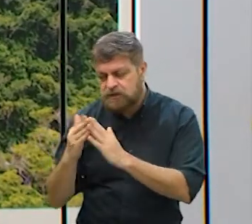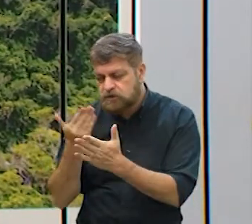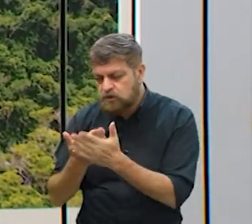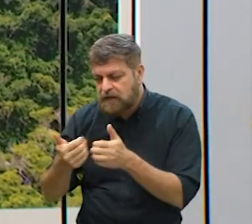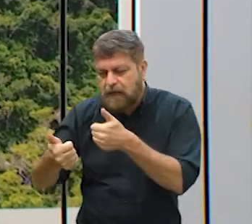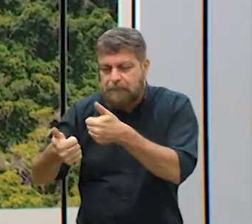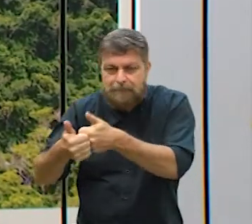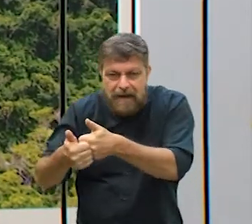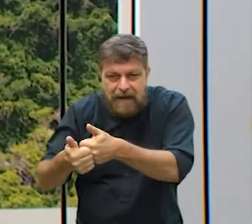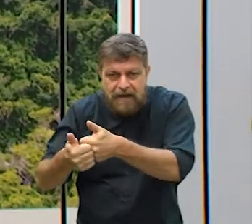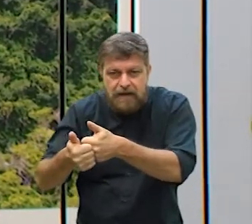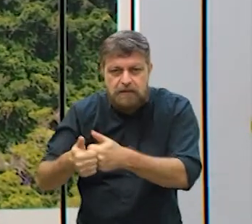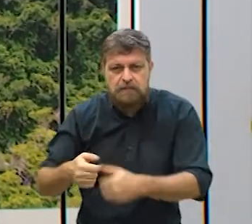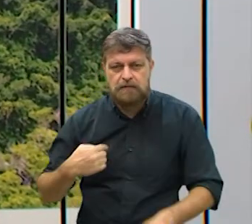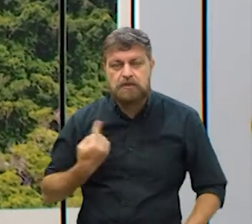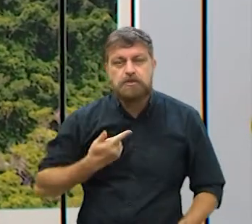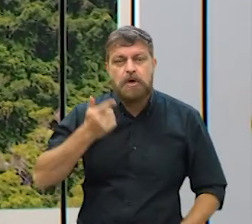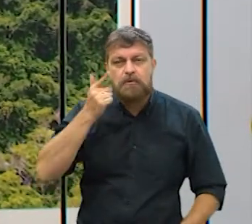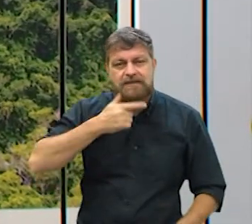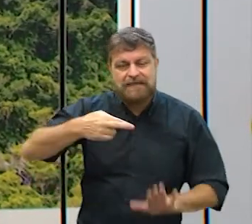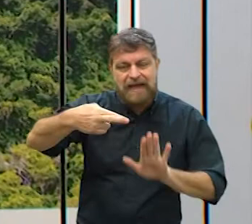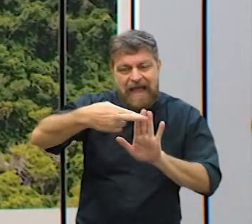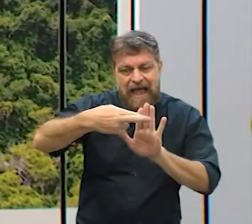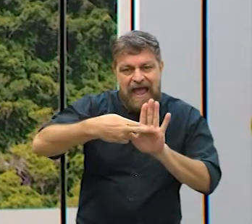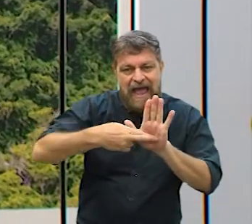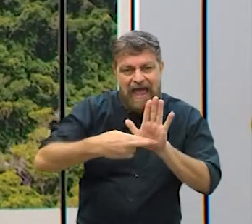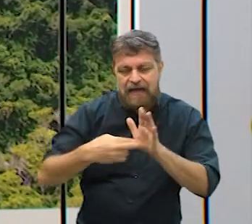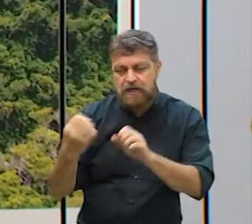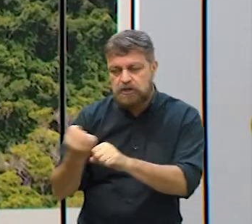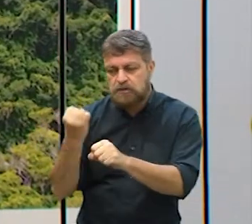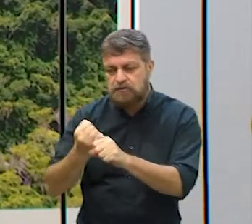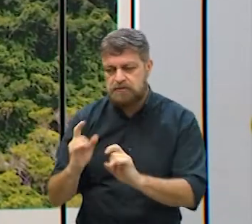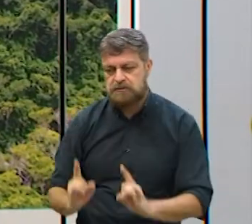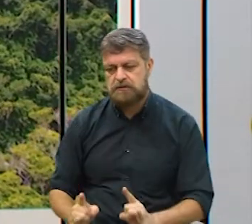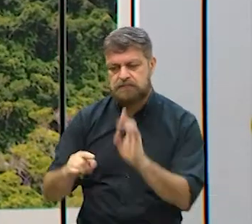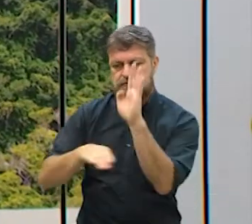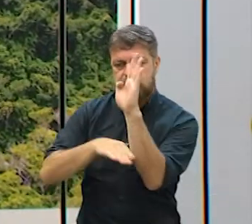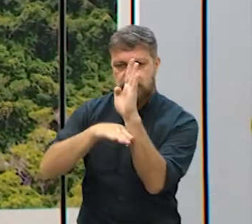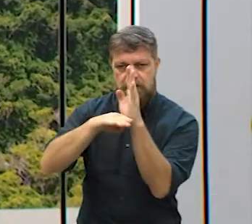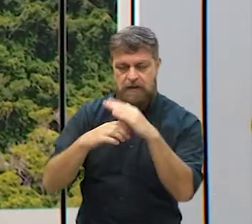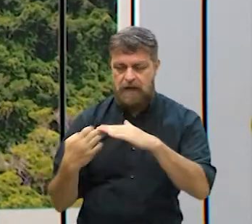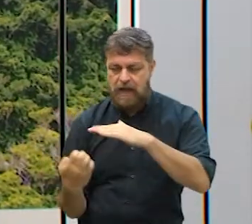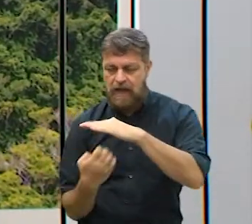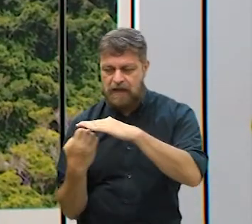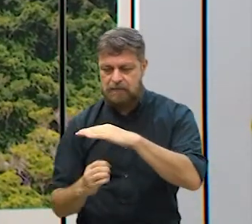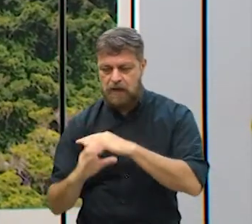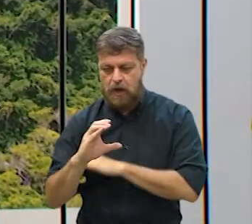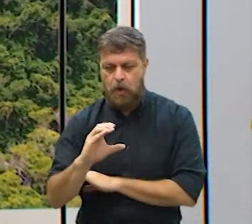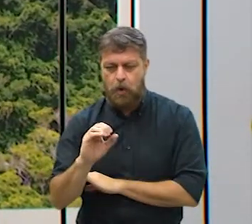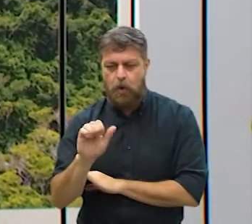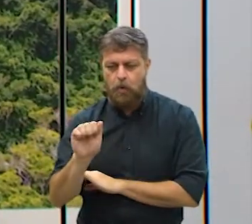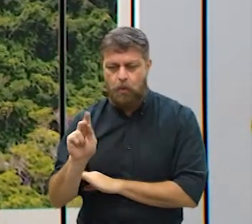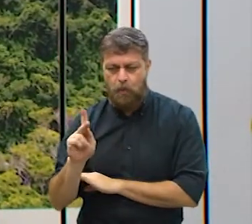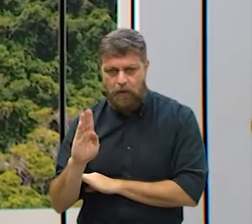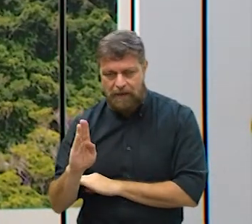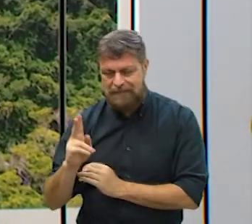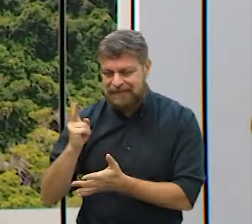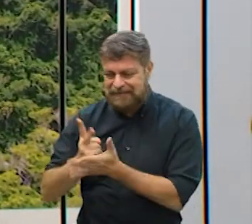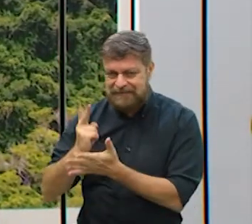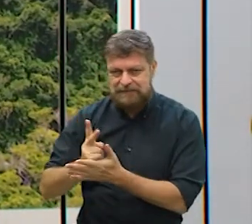podemos fixar, é assim, com critérios habitacionais. A Coab, ela não tem, ela sempre foi o patinho